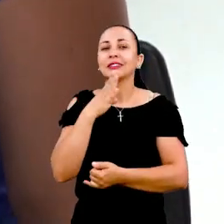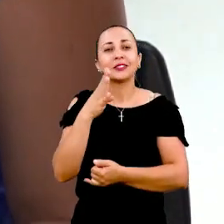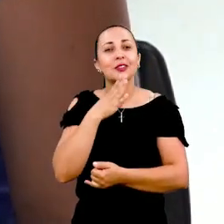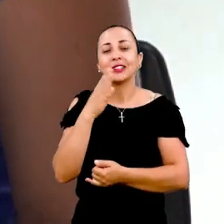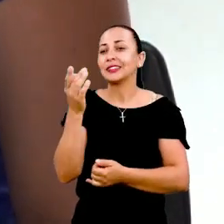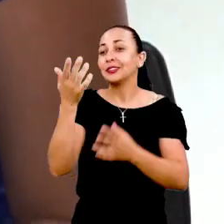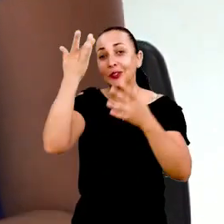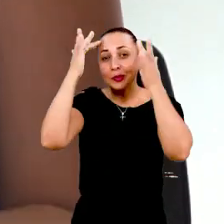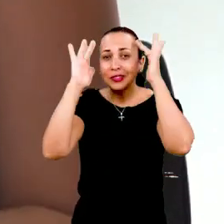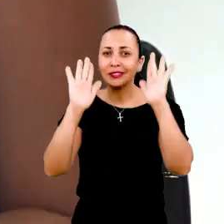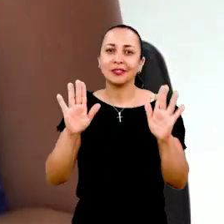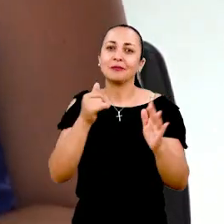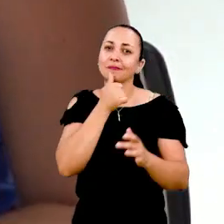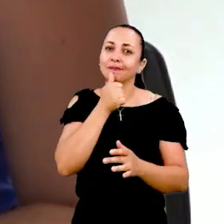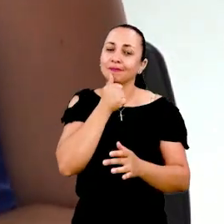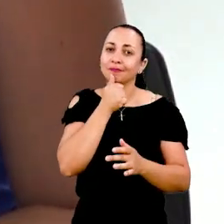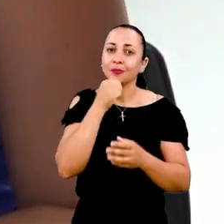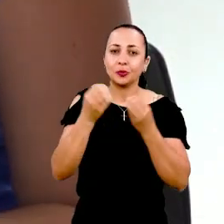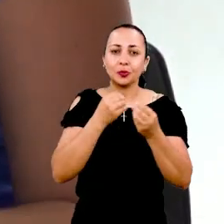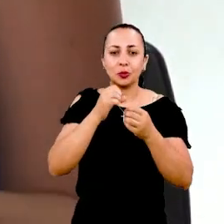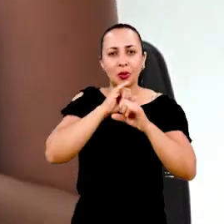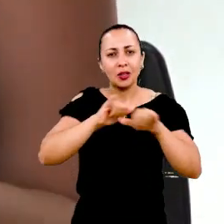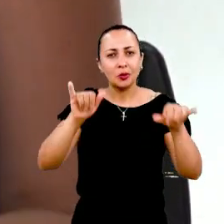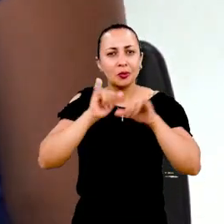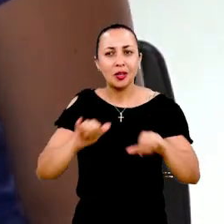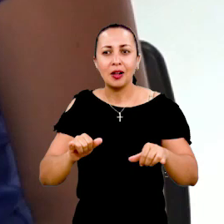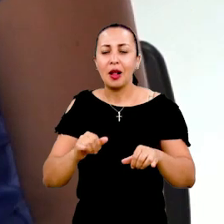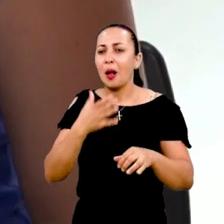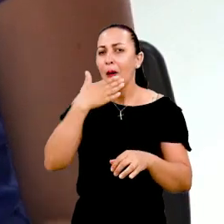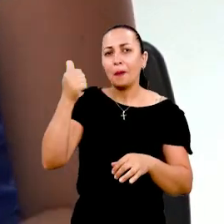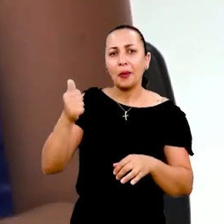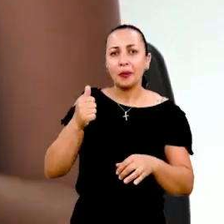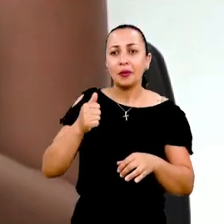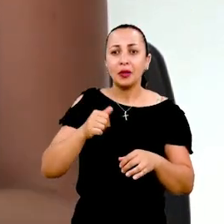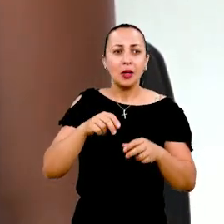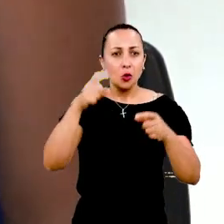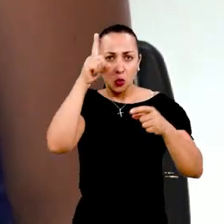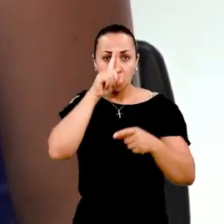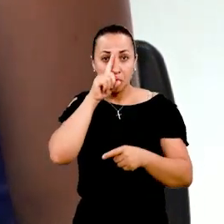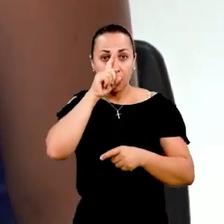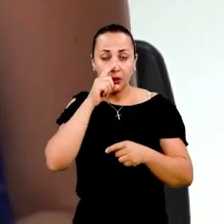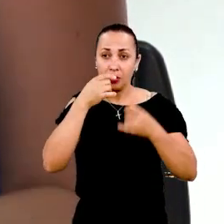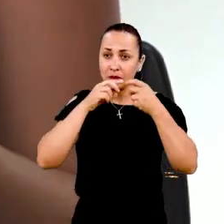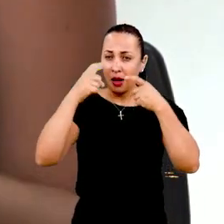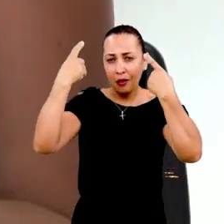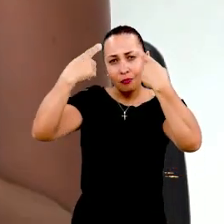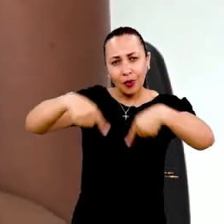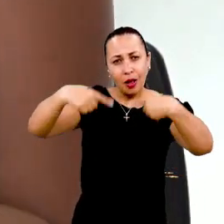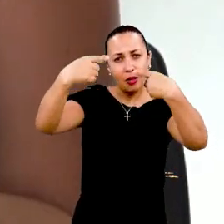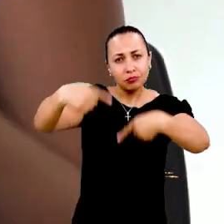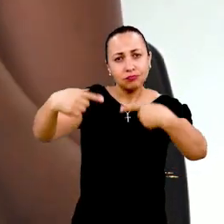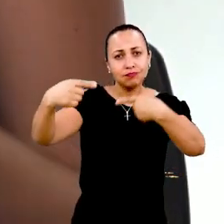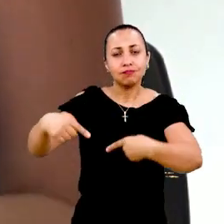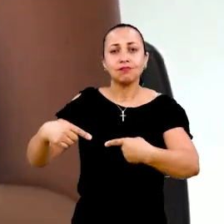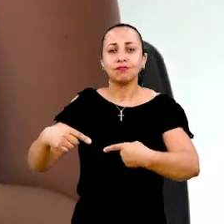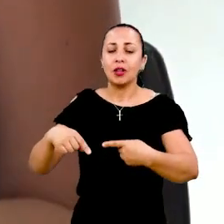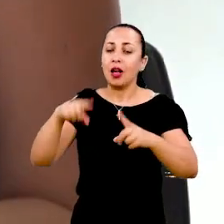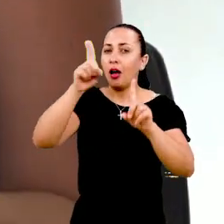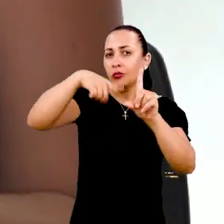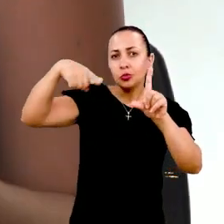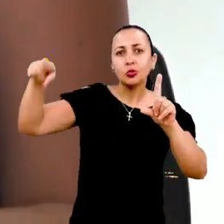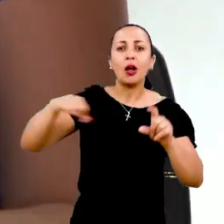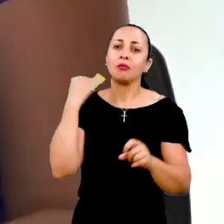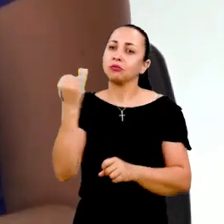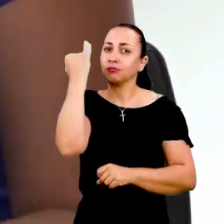não sabemos, principalmente em relação à sua distribuição, à sua preferência de hábitat e as ameaças que eles enfrentam. E esses dados eles são cruciais para a